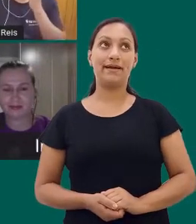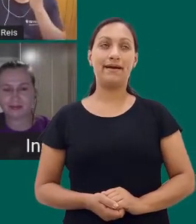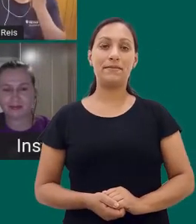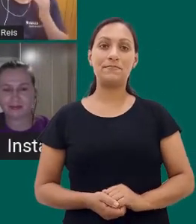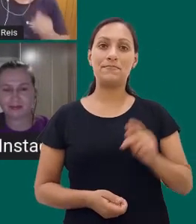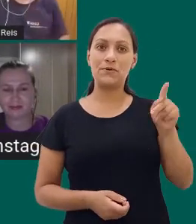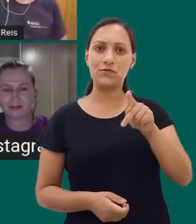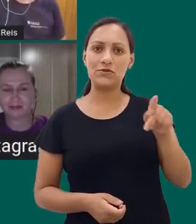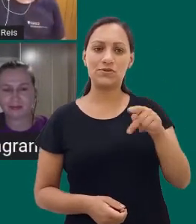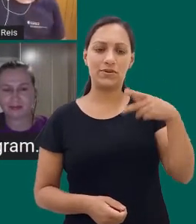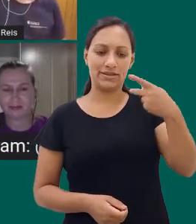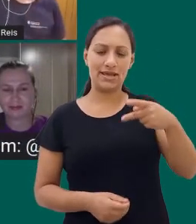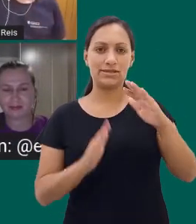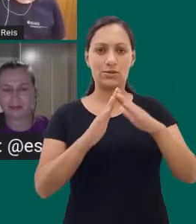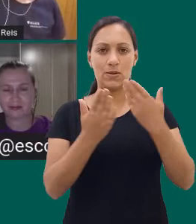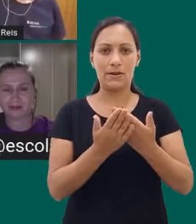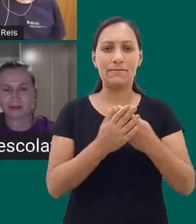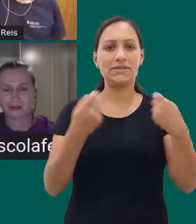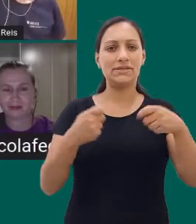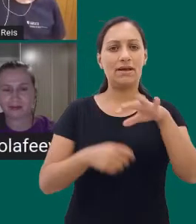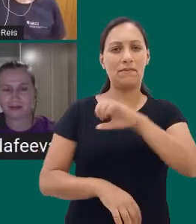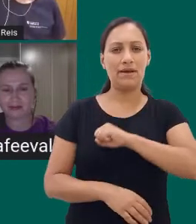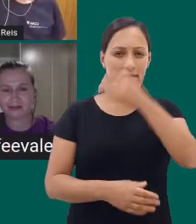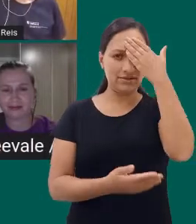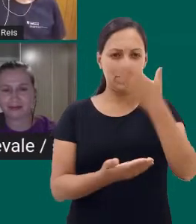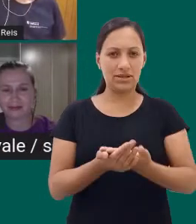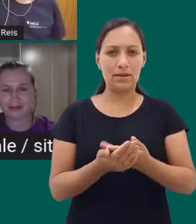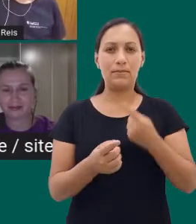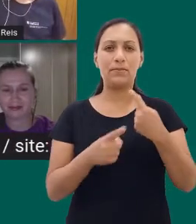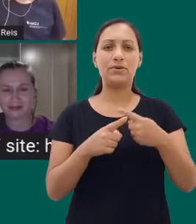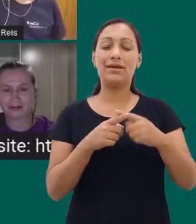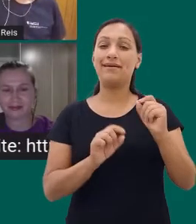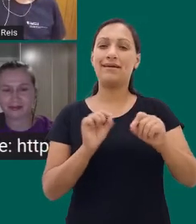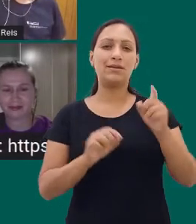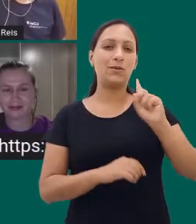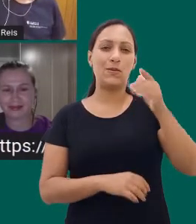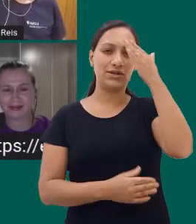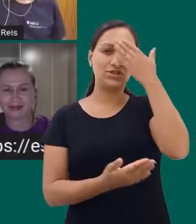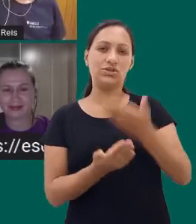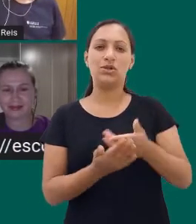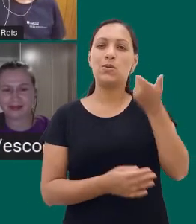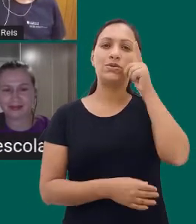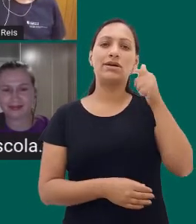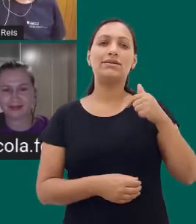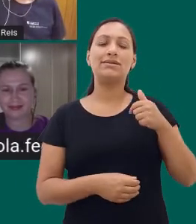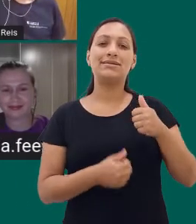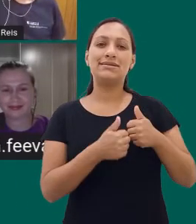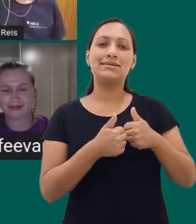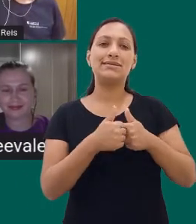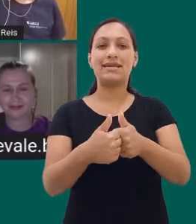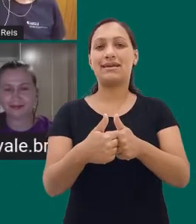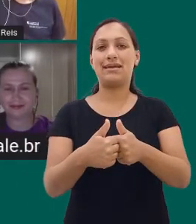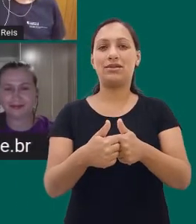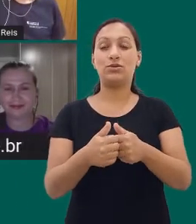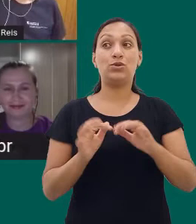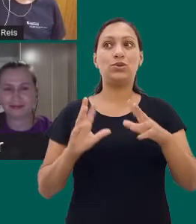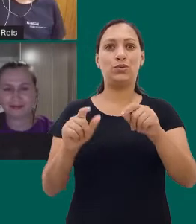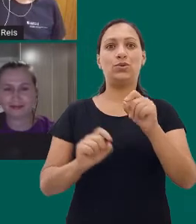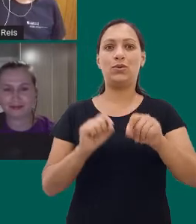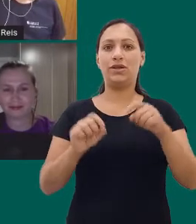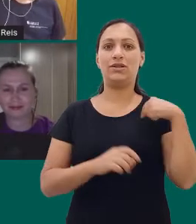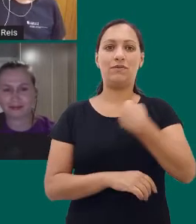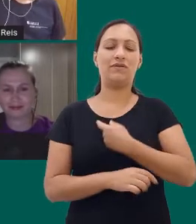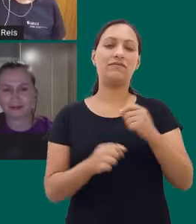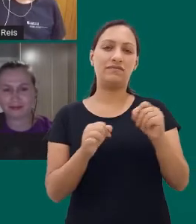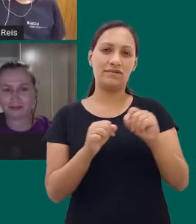tem que amar e tem que acreditar, porque quem não acredita não consegue seguir, assim como tudo que a gente faz, né? Então a gente vê